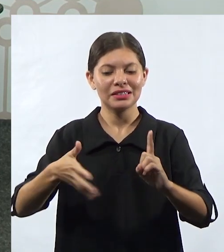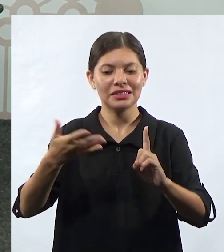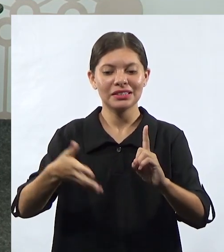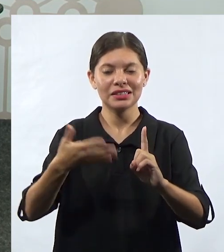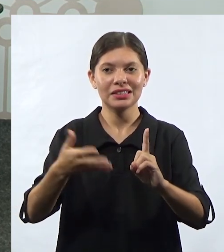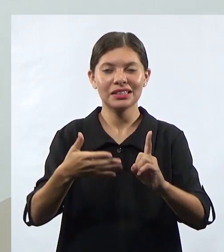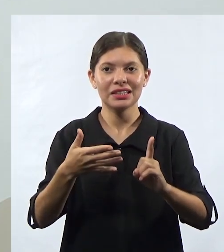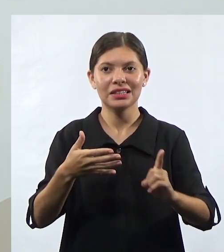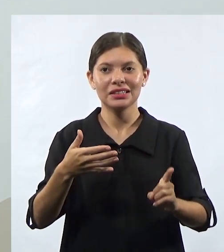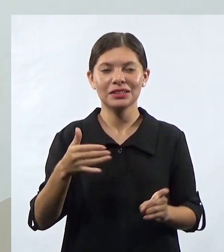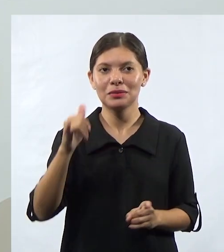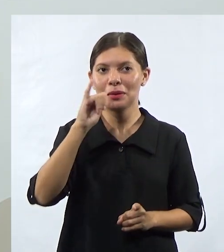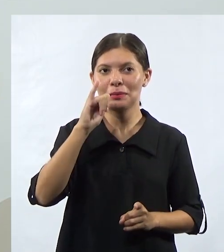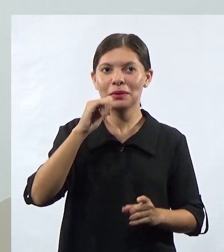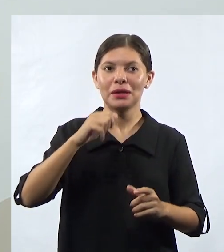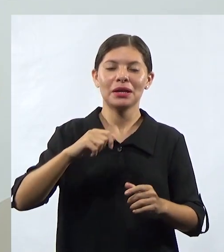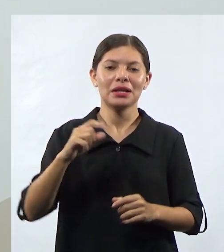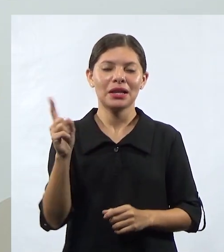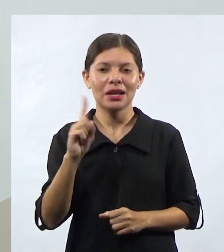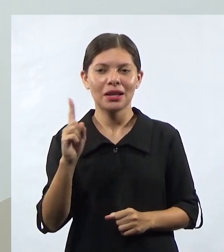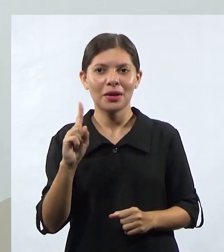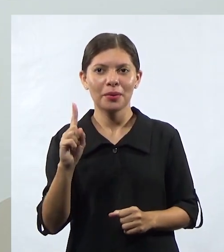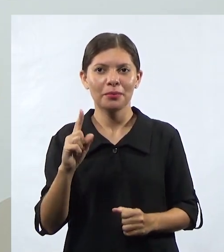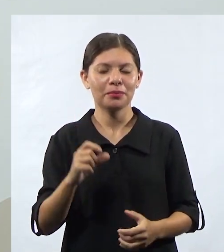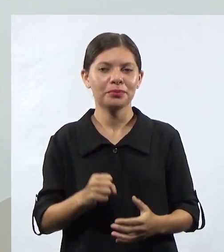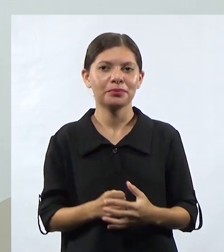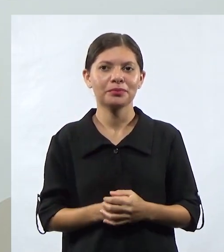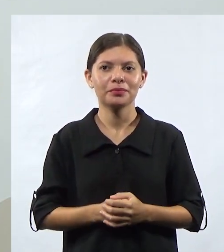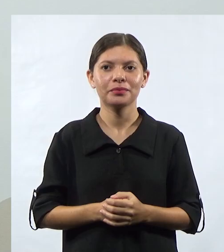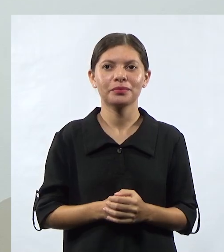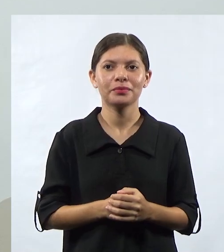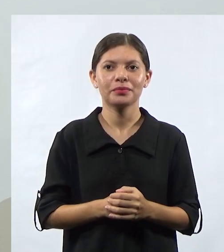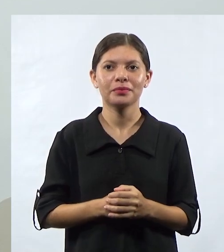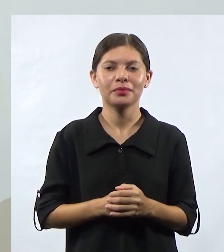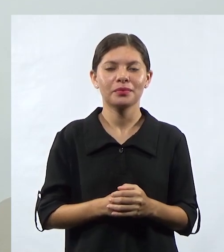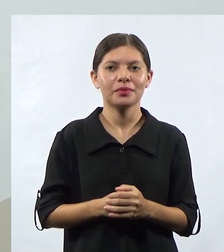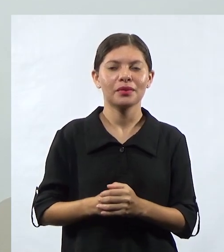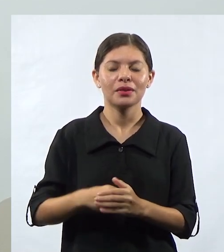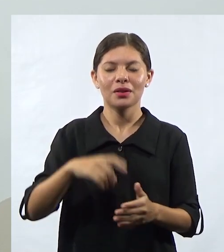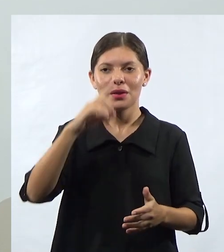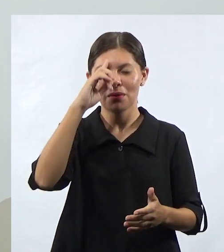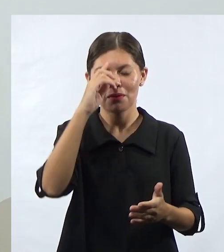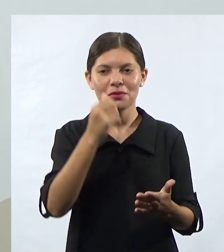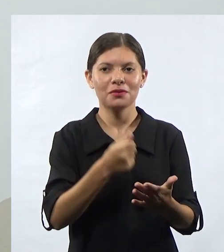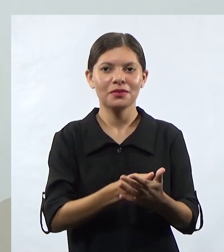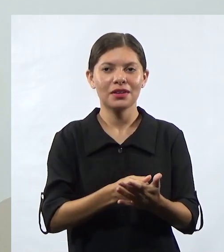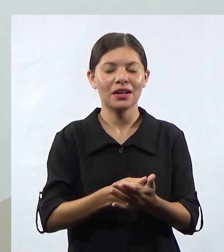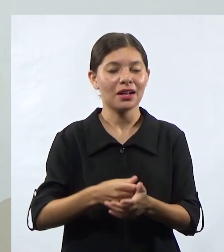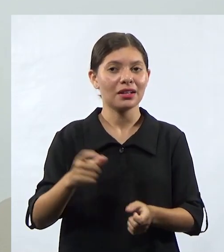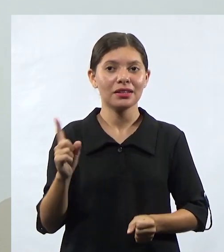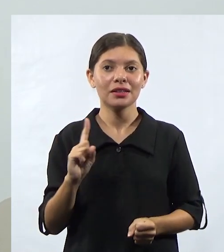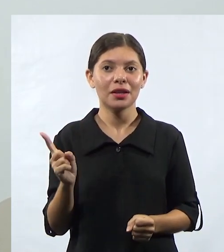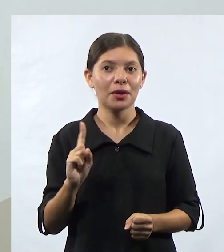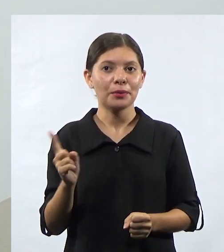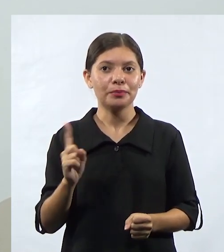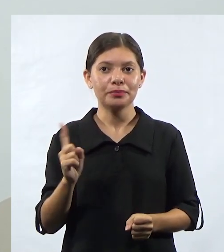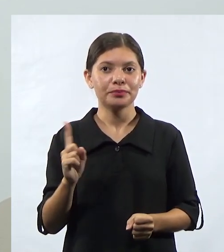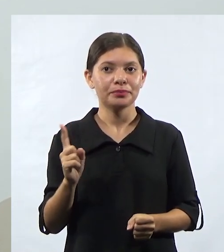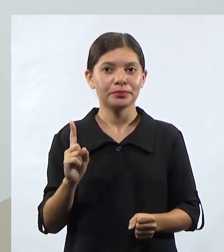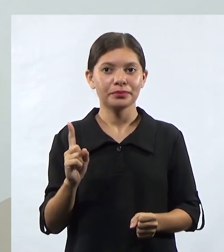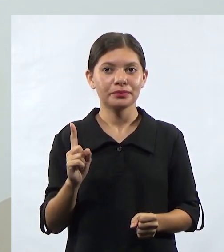estimulantes e tal, Fica a dica, os né? potássio e todos os outros elementos para a memória, não